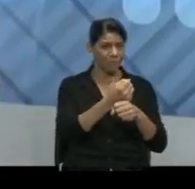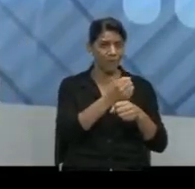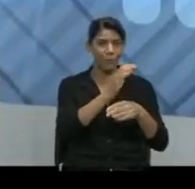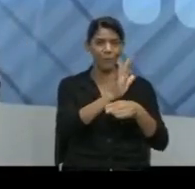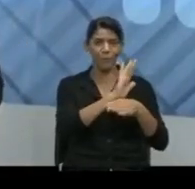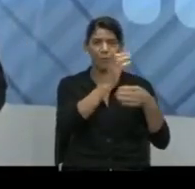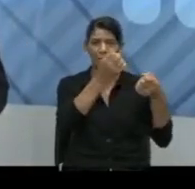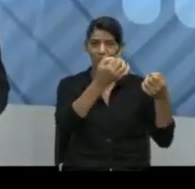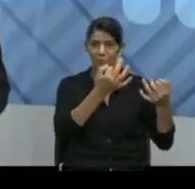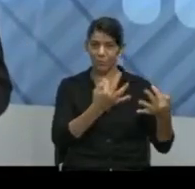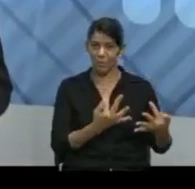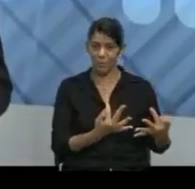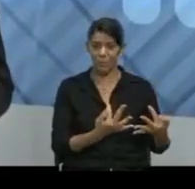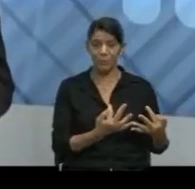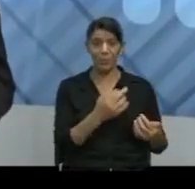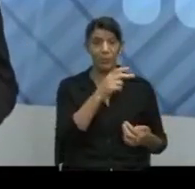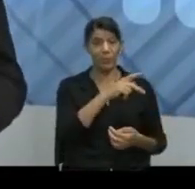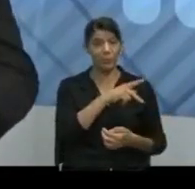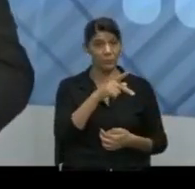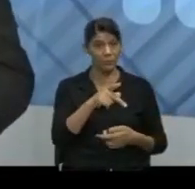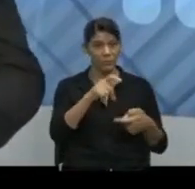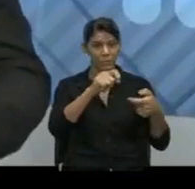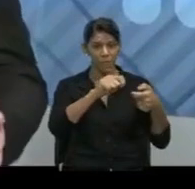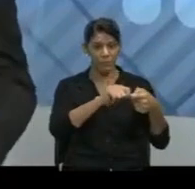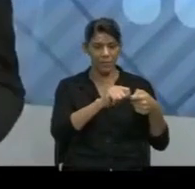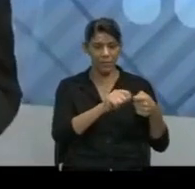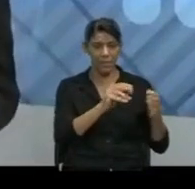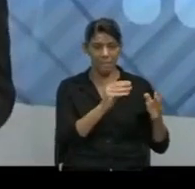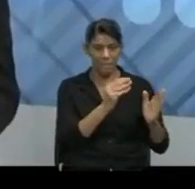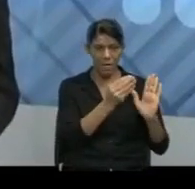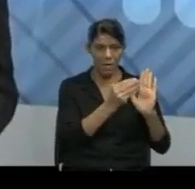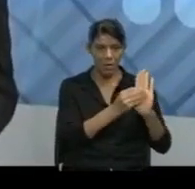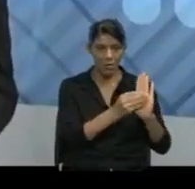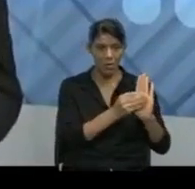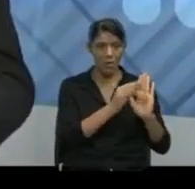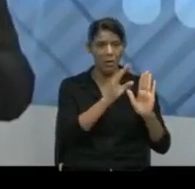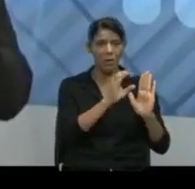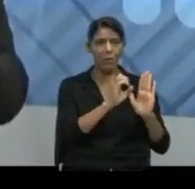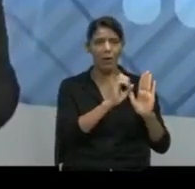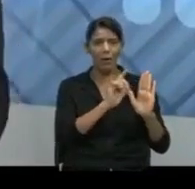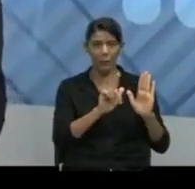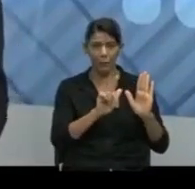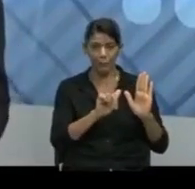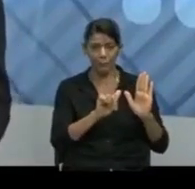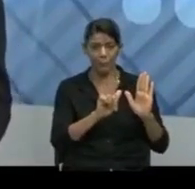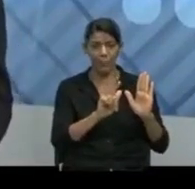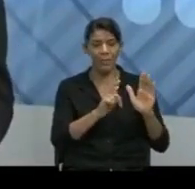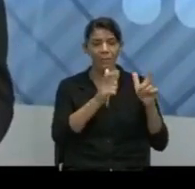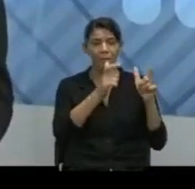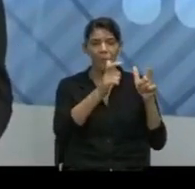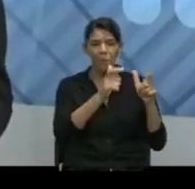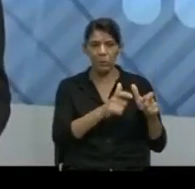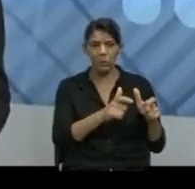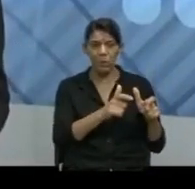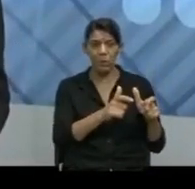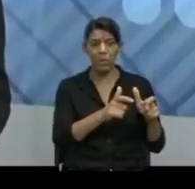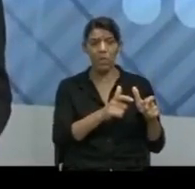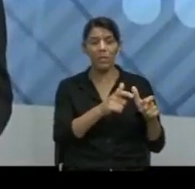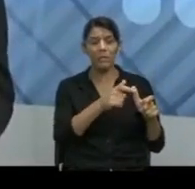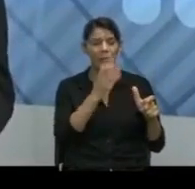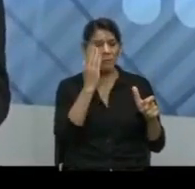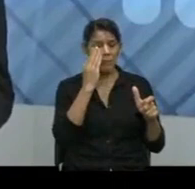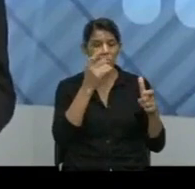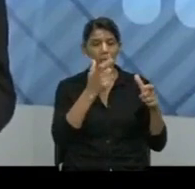a marcação com gabarito com a cal, para poder localizar o ambiente da obra, locou a obra ali com a